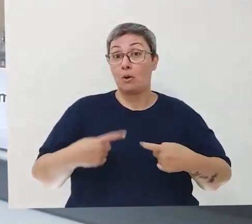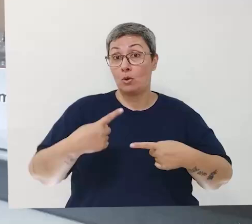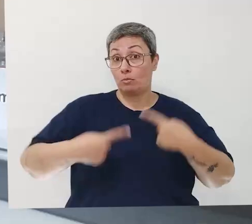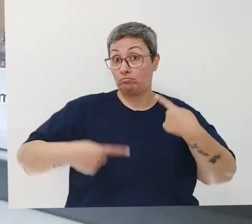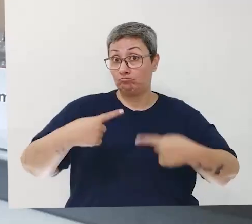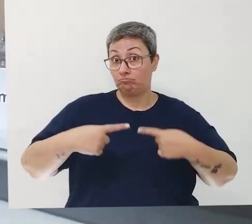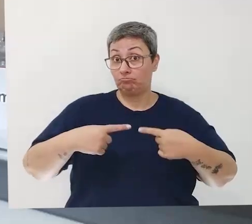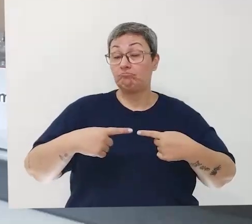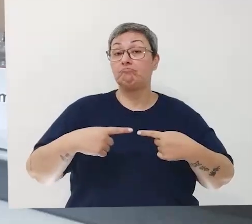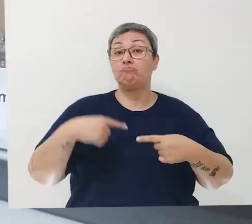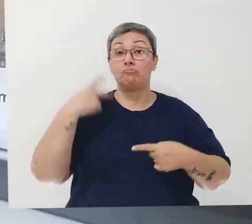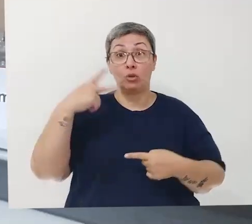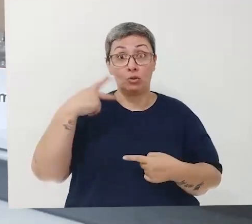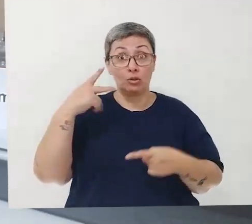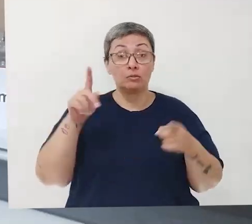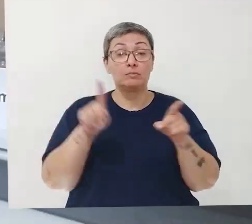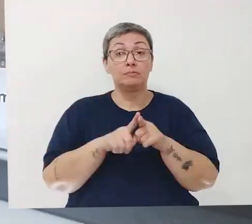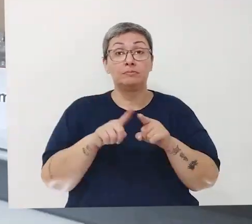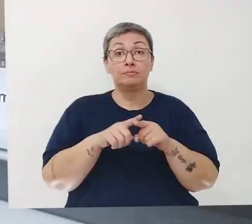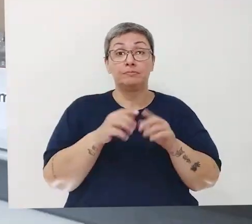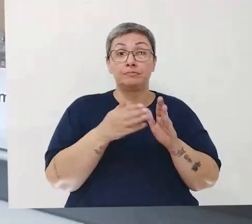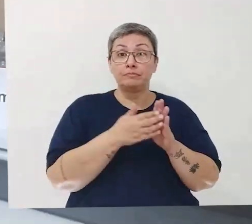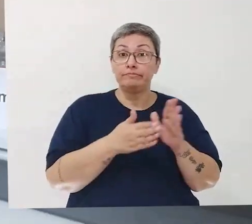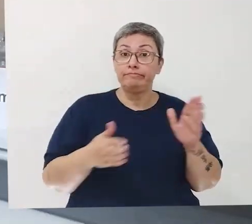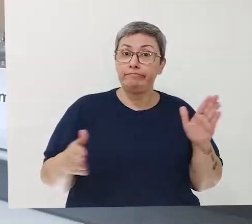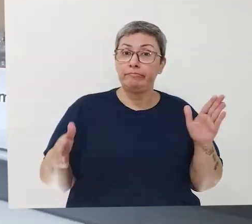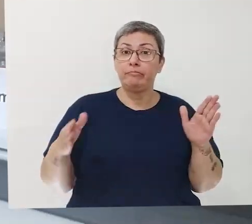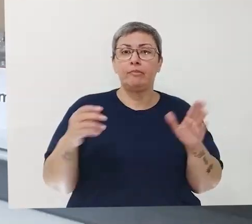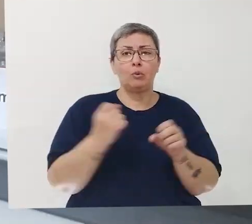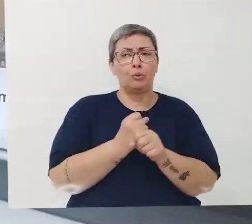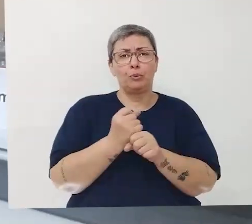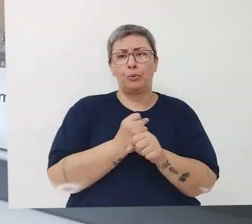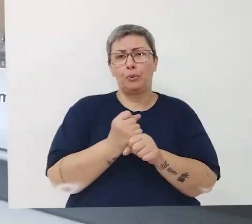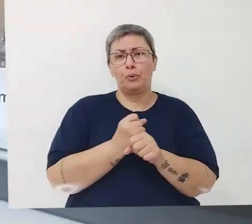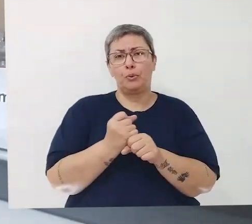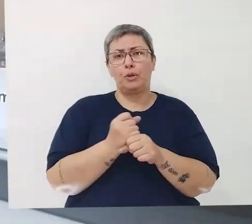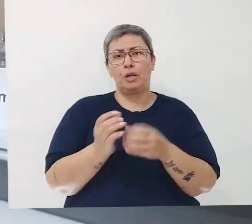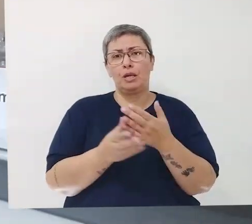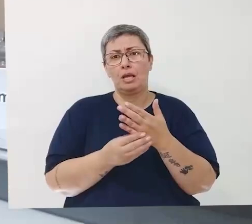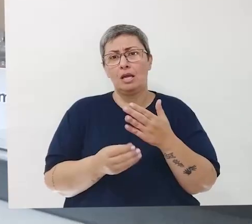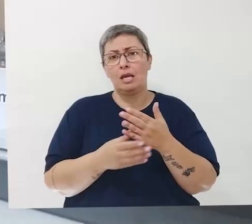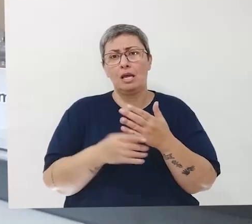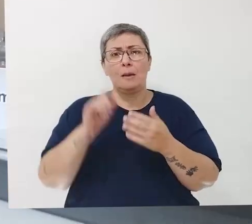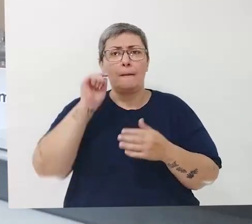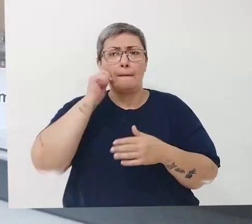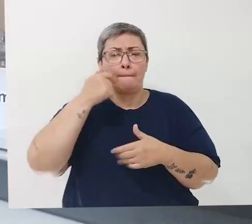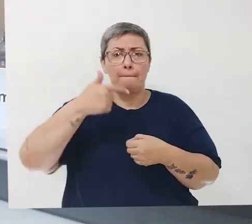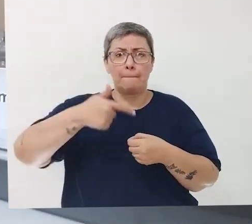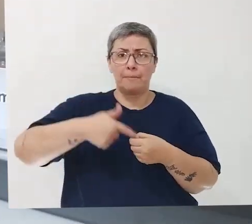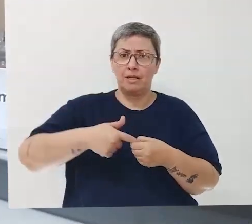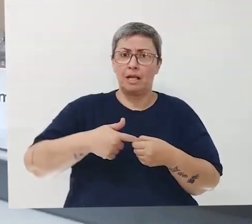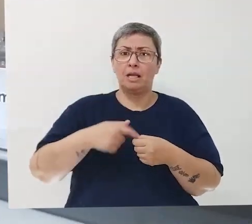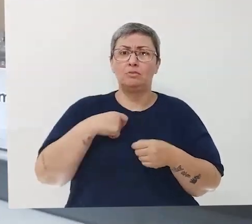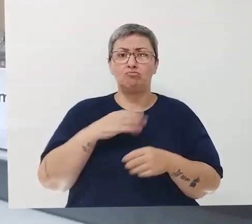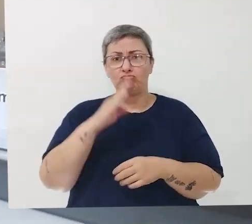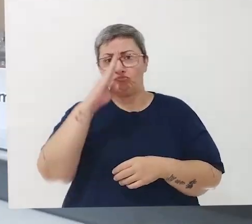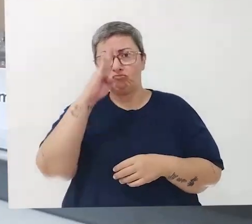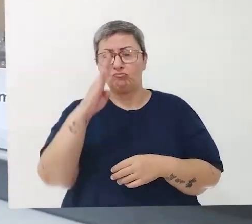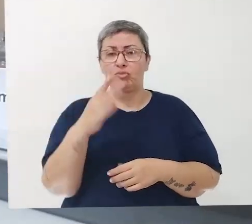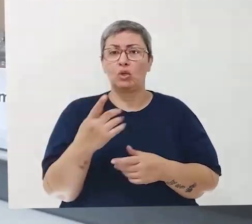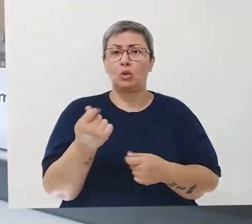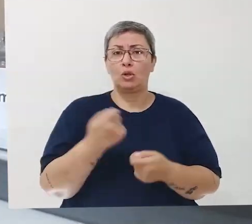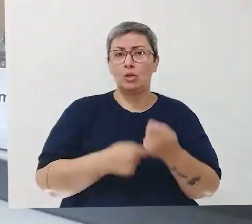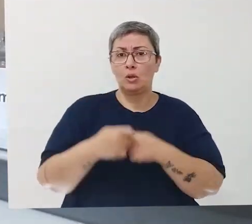políticos, né? Durante décadas, o petróleo comandou a economia mundial, chegando no início dos